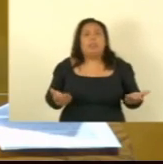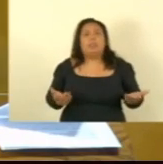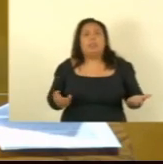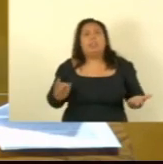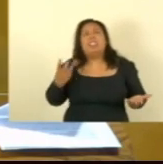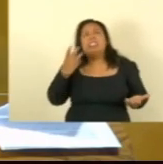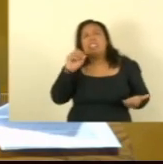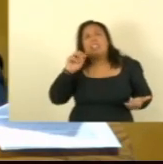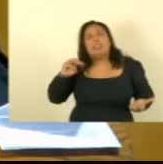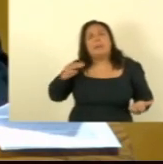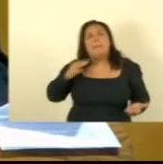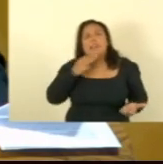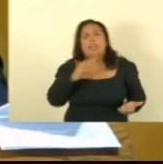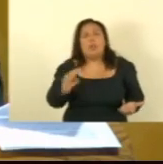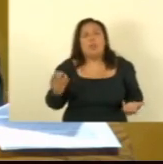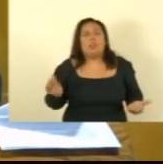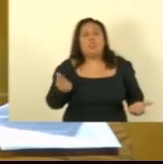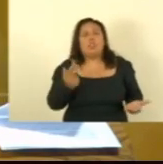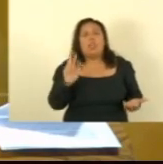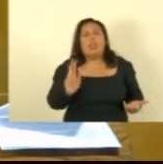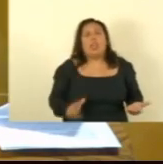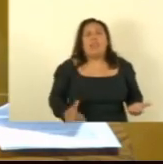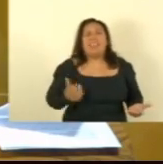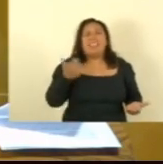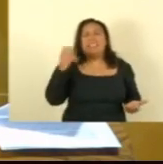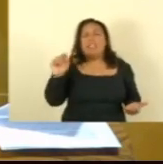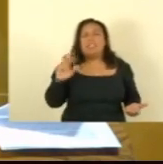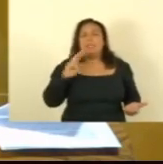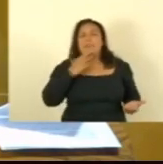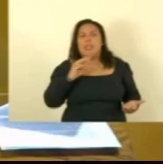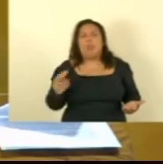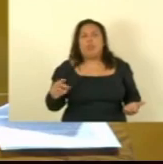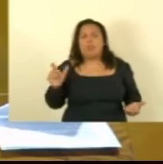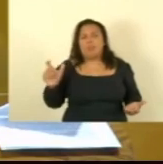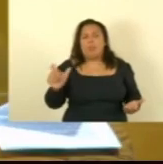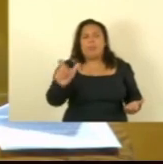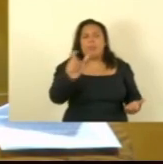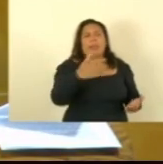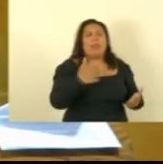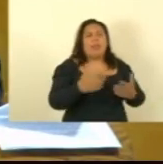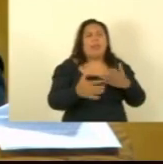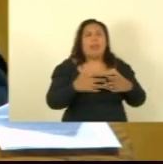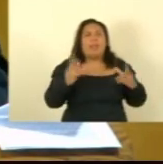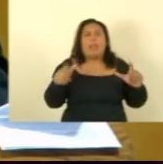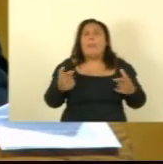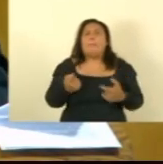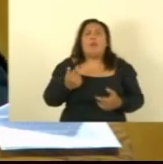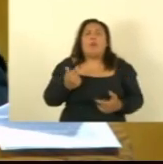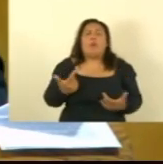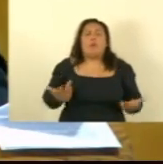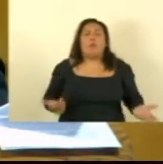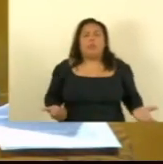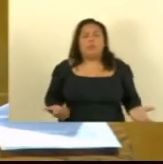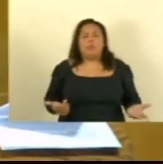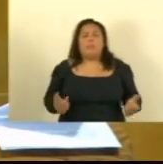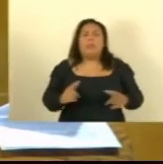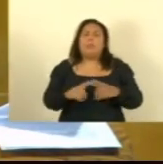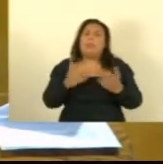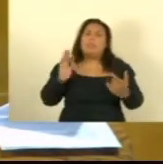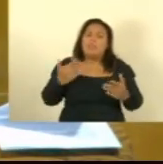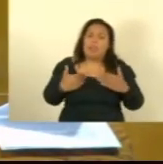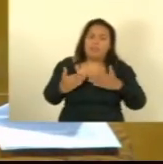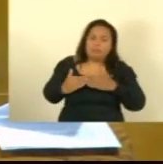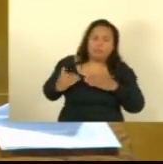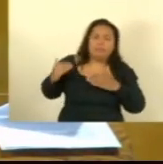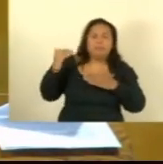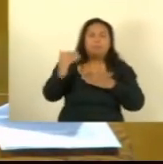30 milhões, 10 milhões para cada uma dessas comorbidades é muito pouco. Mas já é um